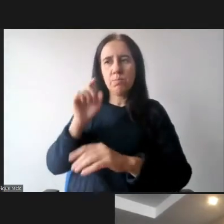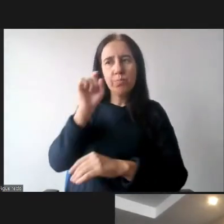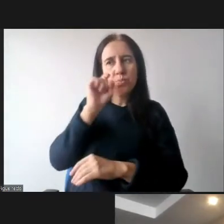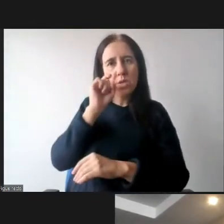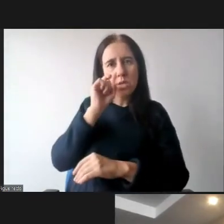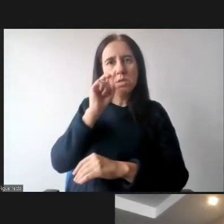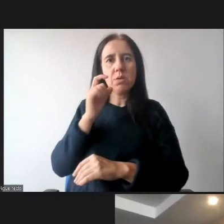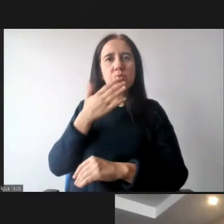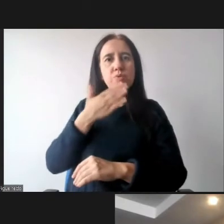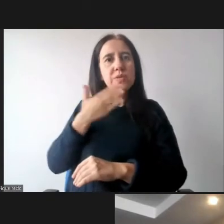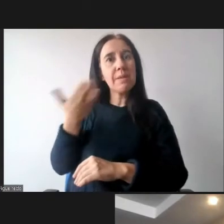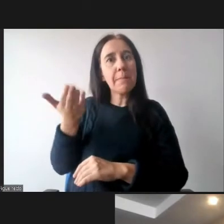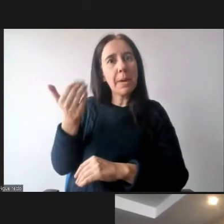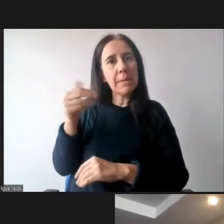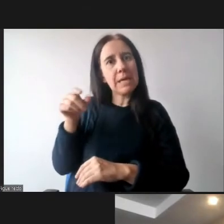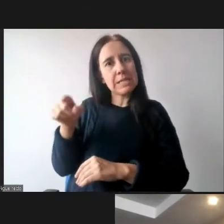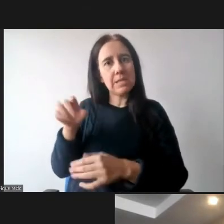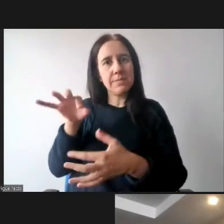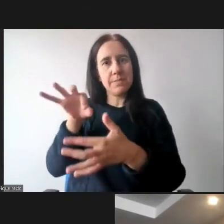insuficiente.